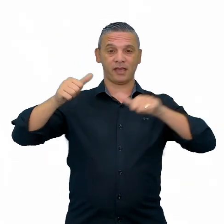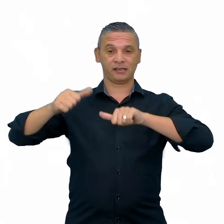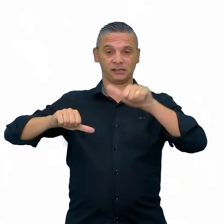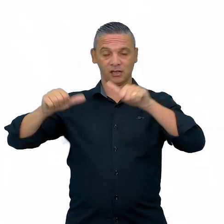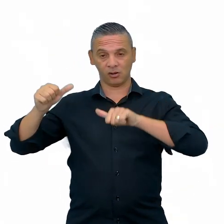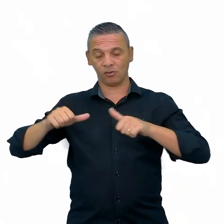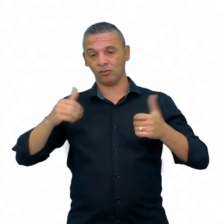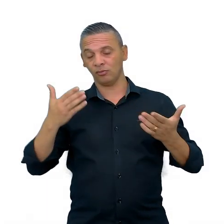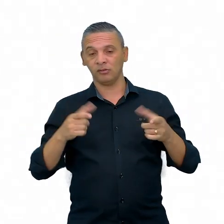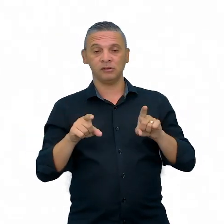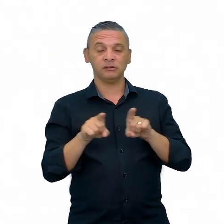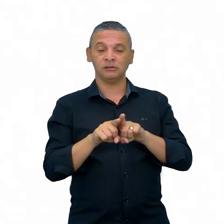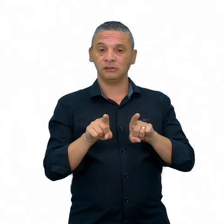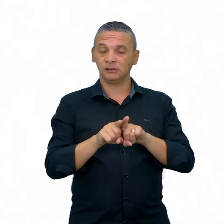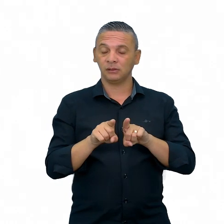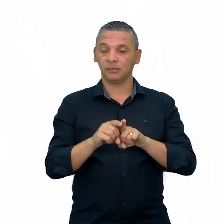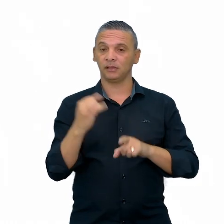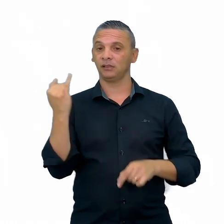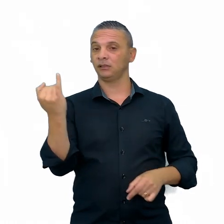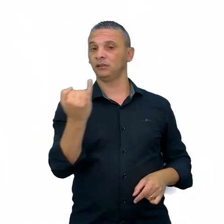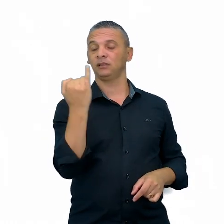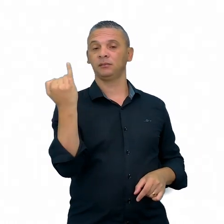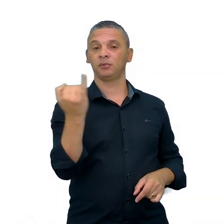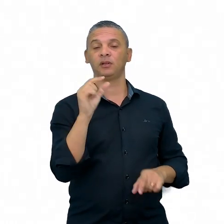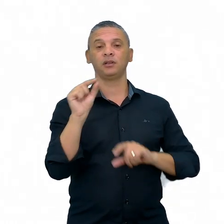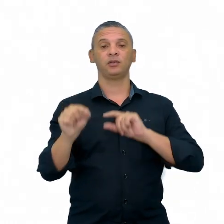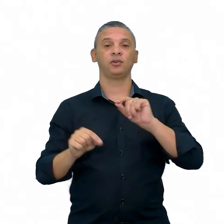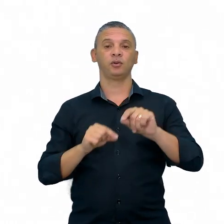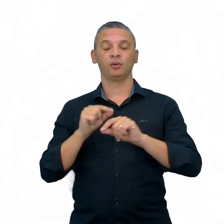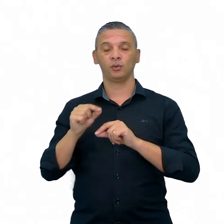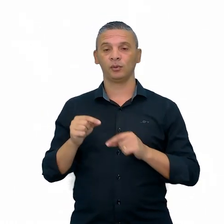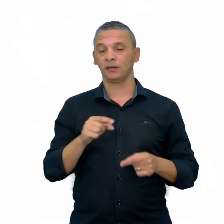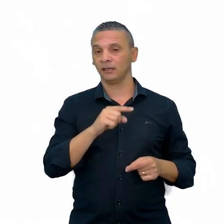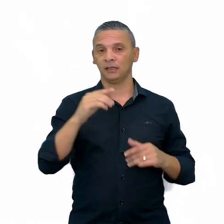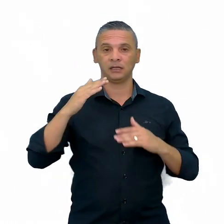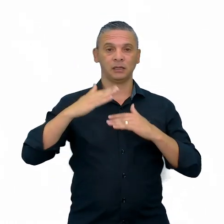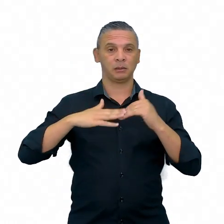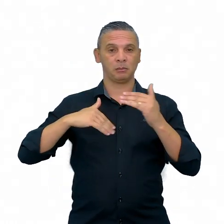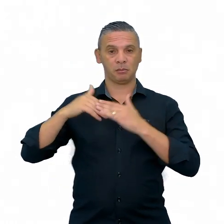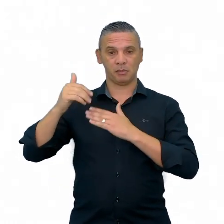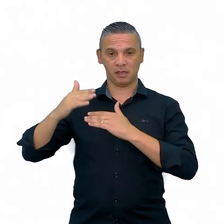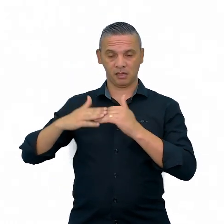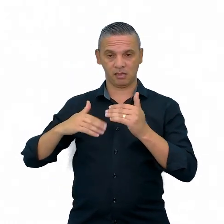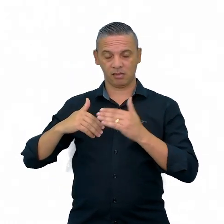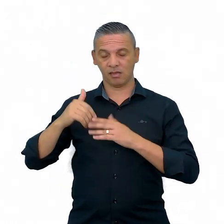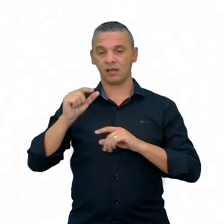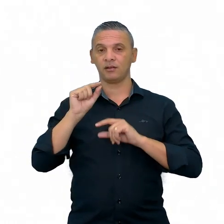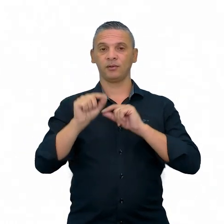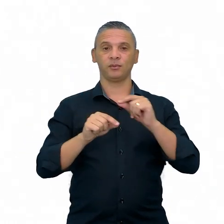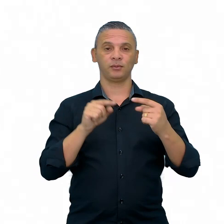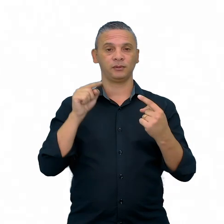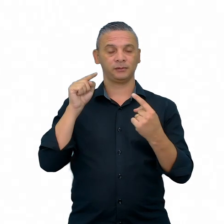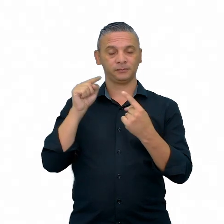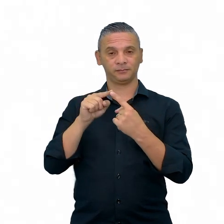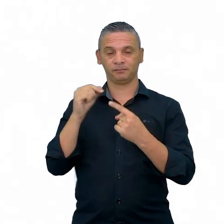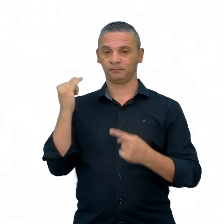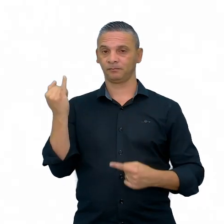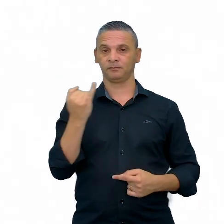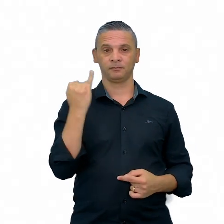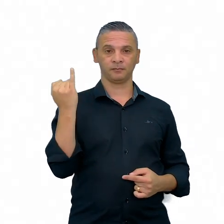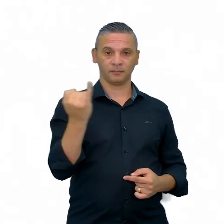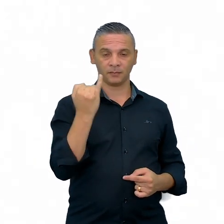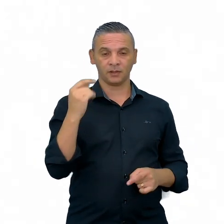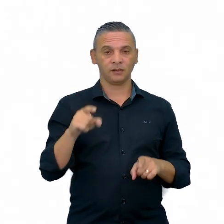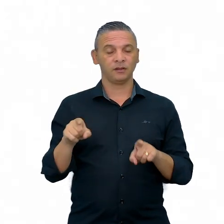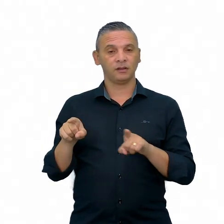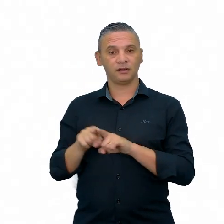né? Inclusive, é importante a gente destacar que o quanto essas habilidades, né, essas habilidades essenciais, e também